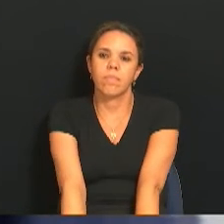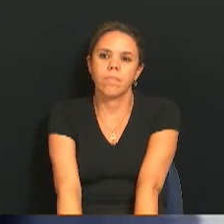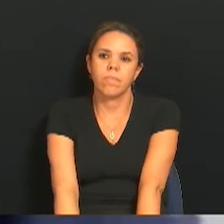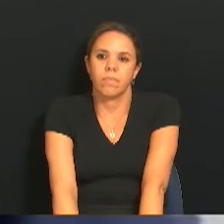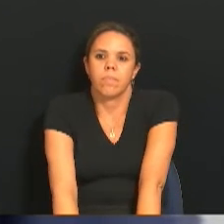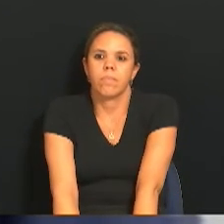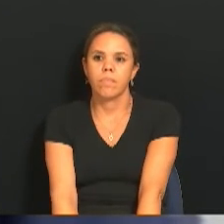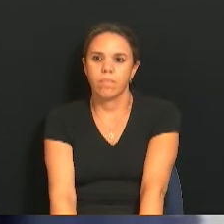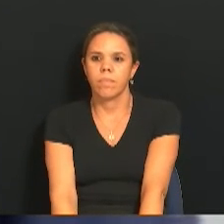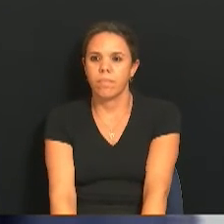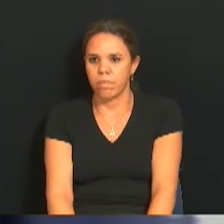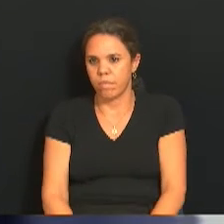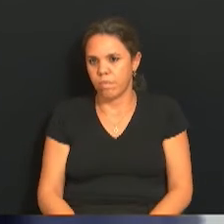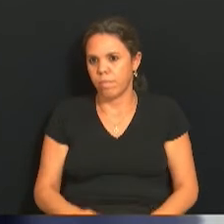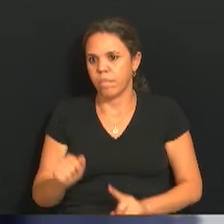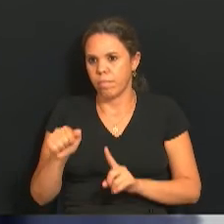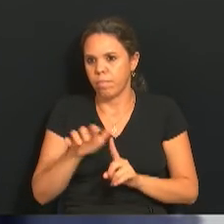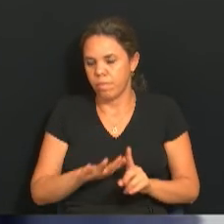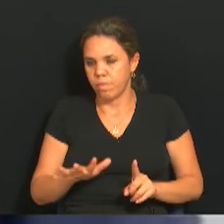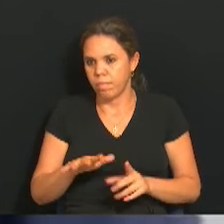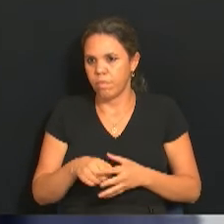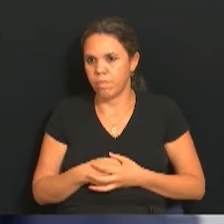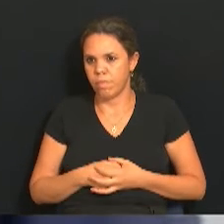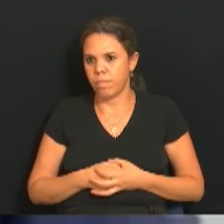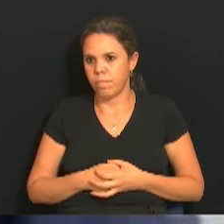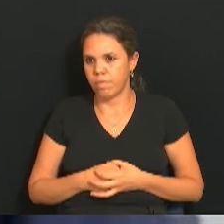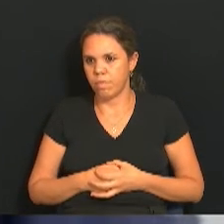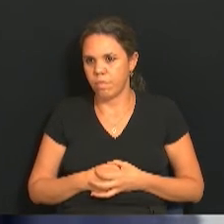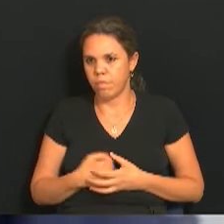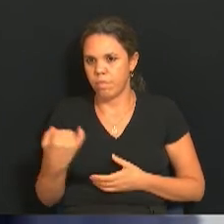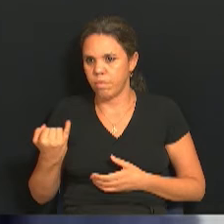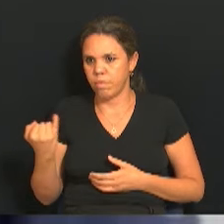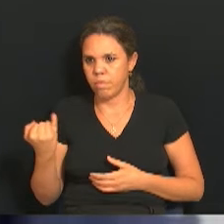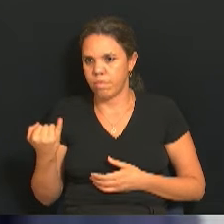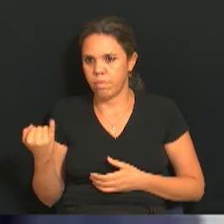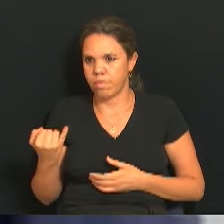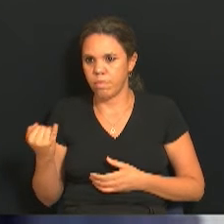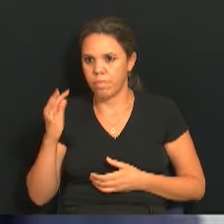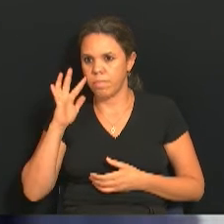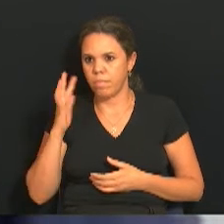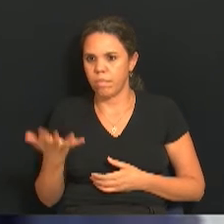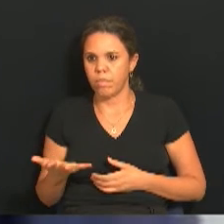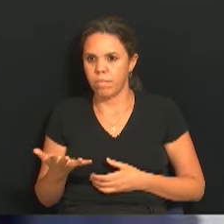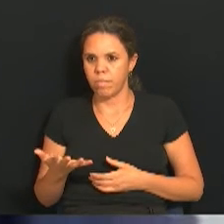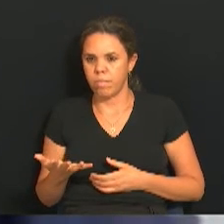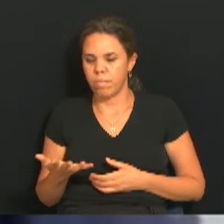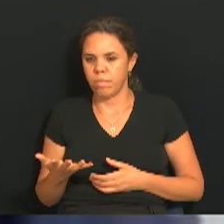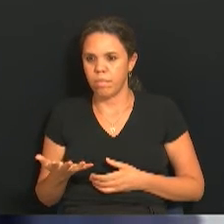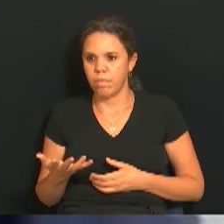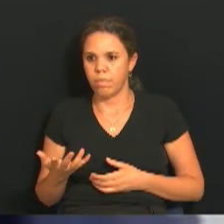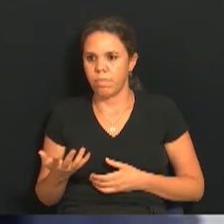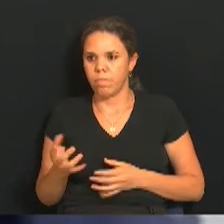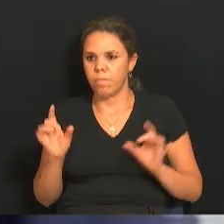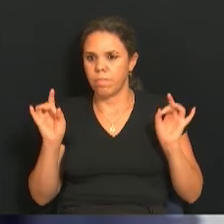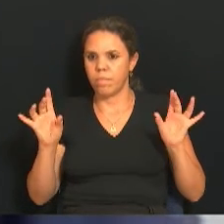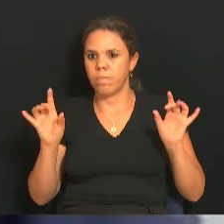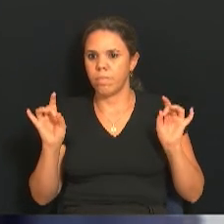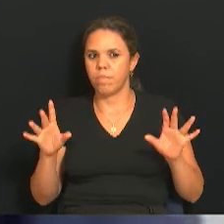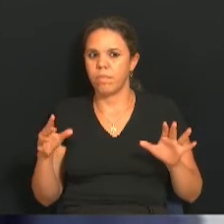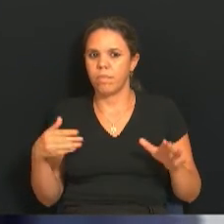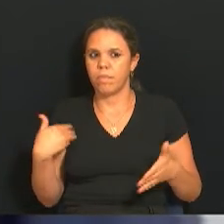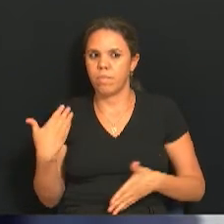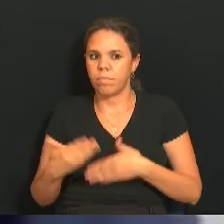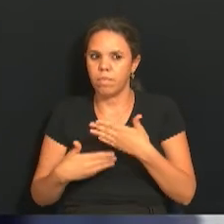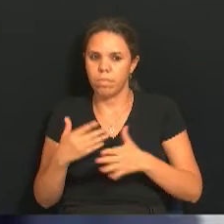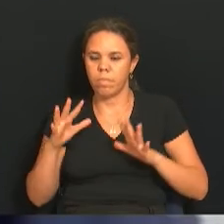sociedade civil está fazendo. É de extrema importância que as soluções sejam transversais, que passem por todos nós, e que